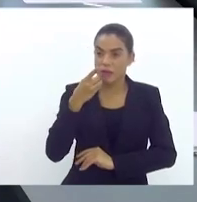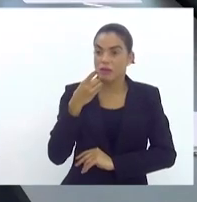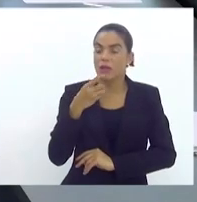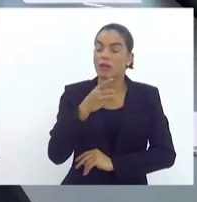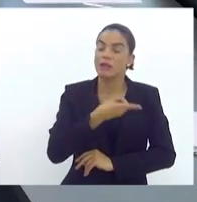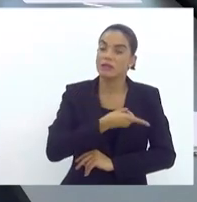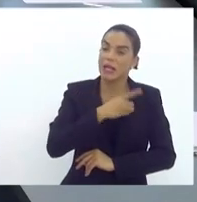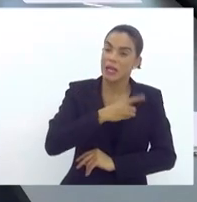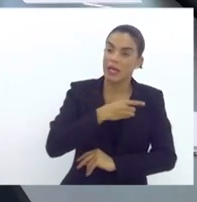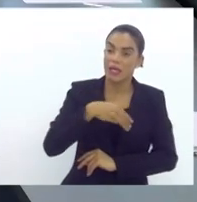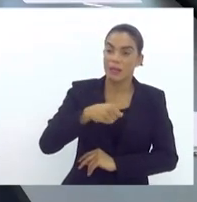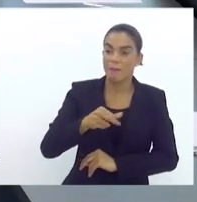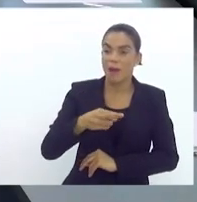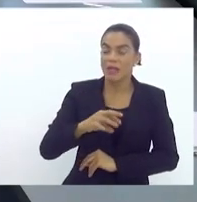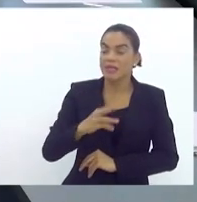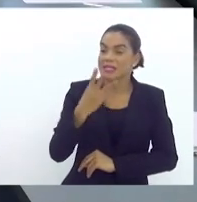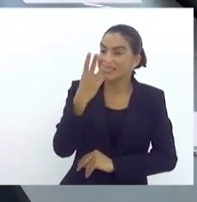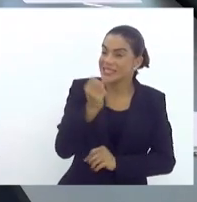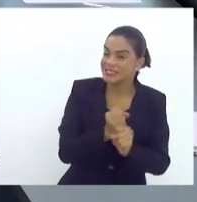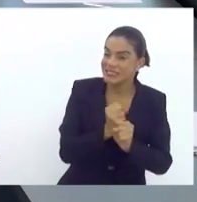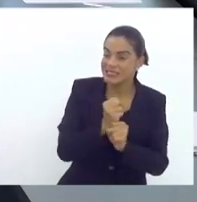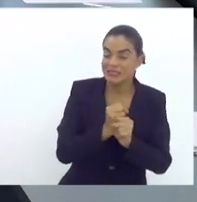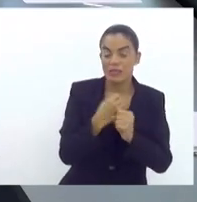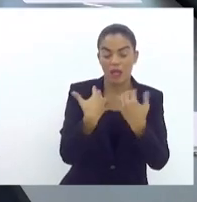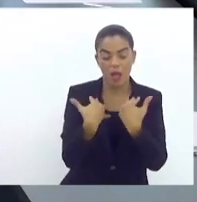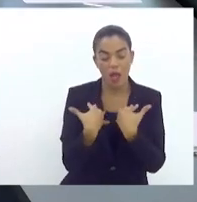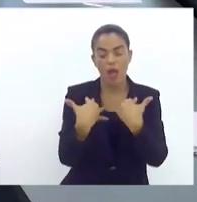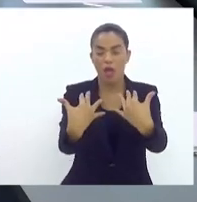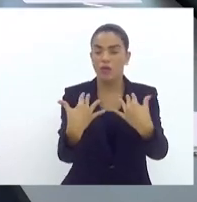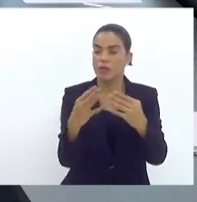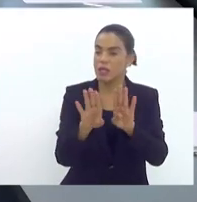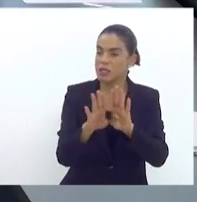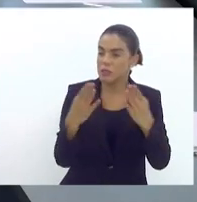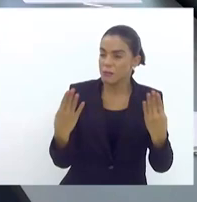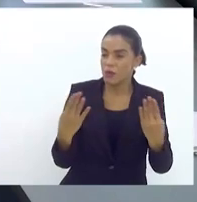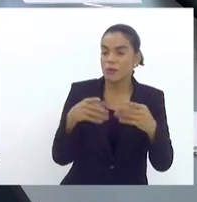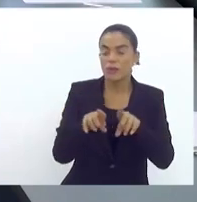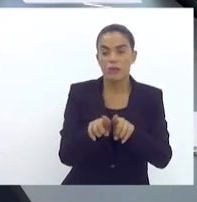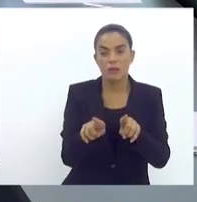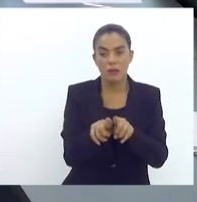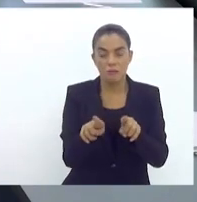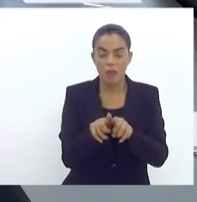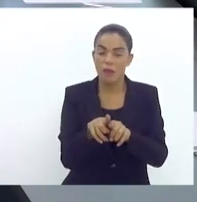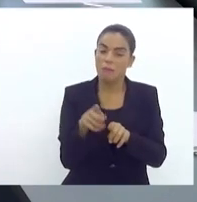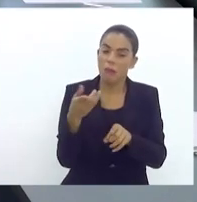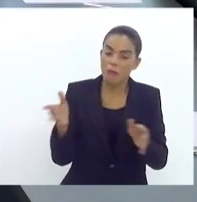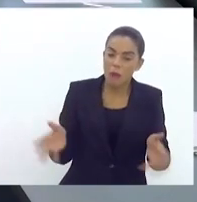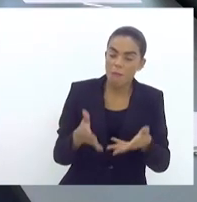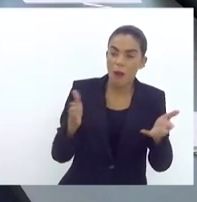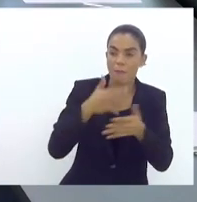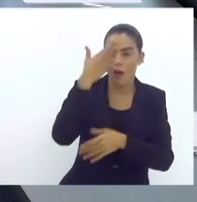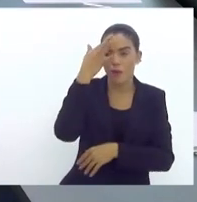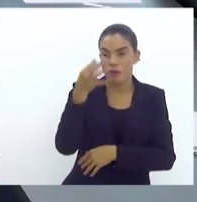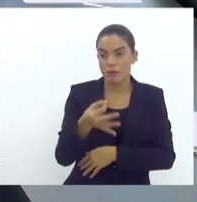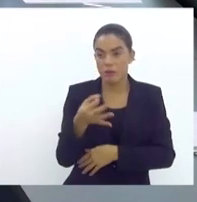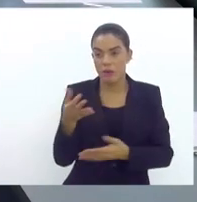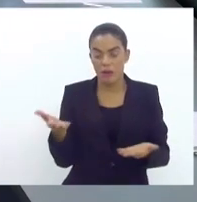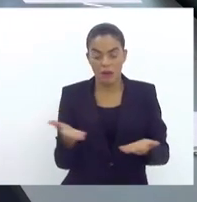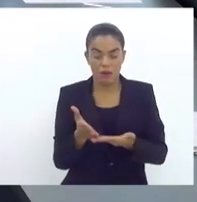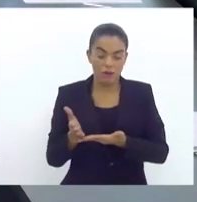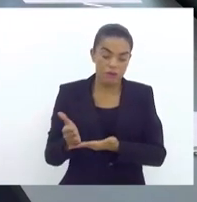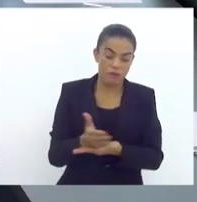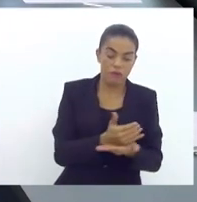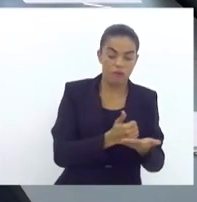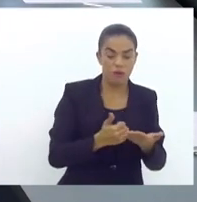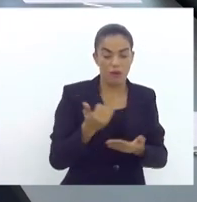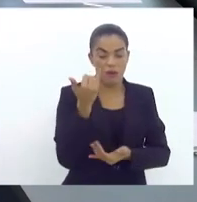Marta Rocha acompanhou comigo as audiências públicas e tudo que nós fizemos para levar o entendimento e aí a gente recebe um dado